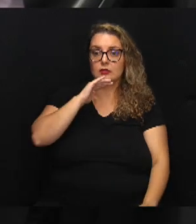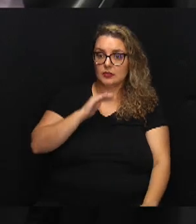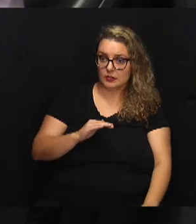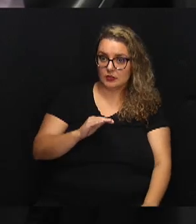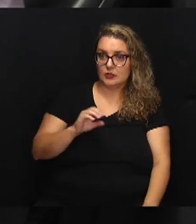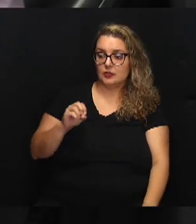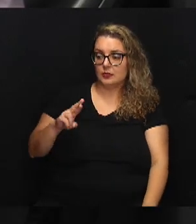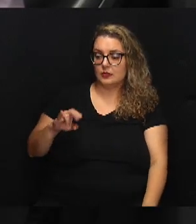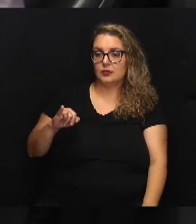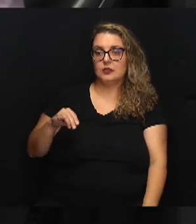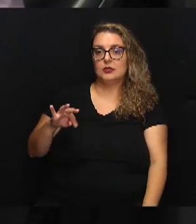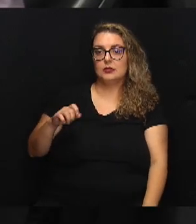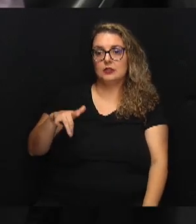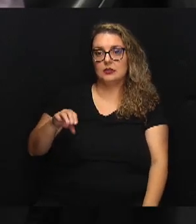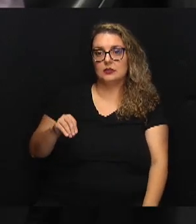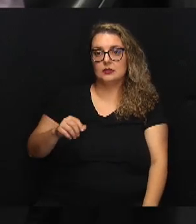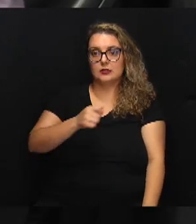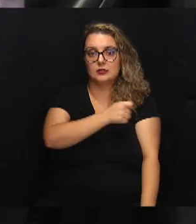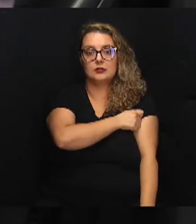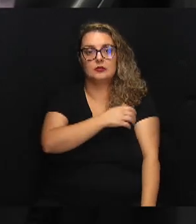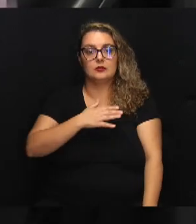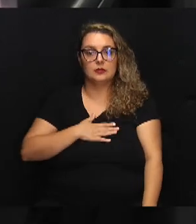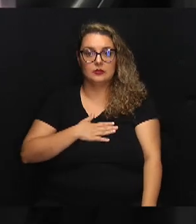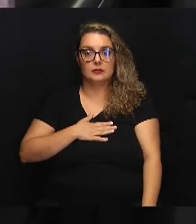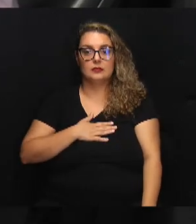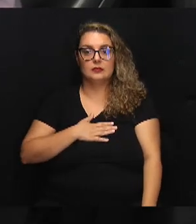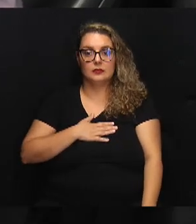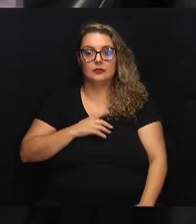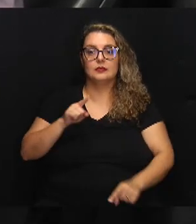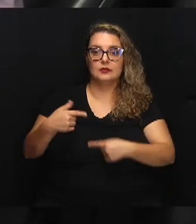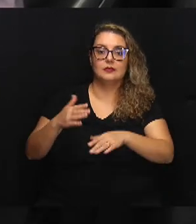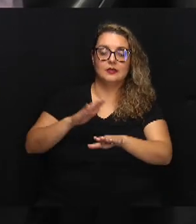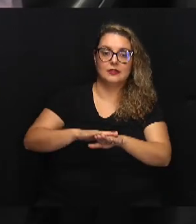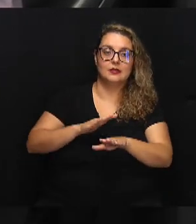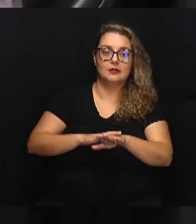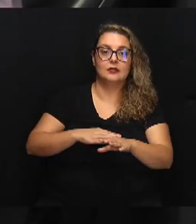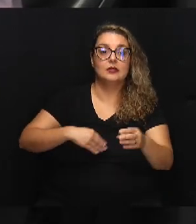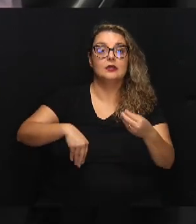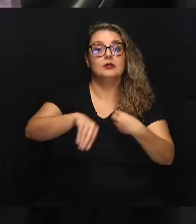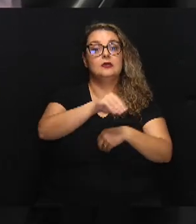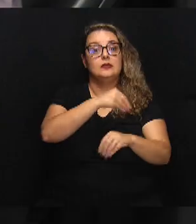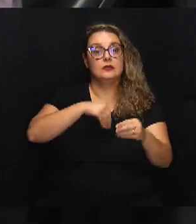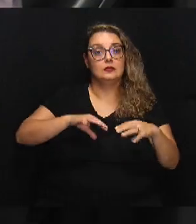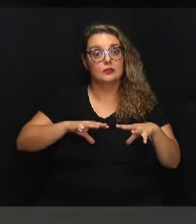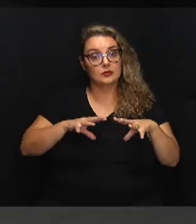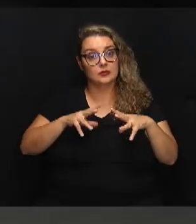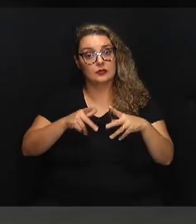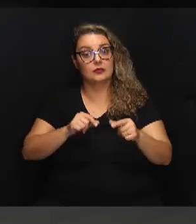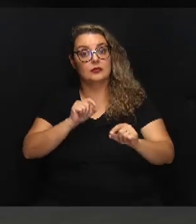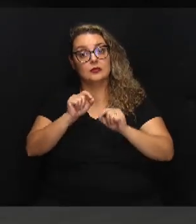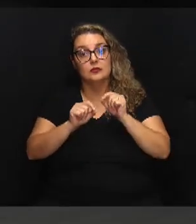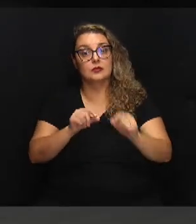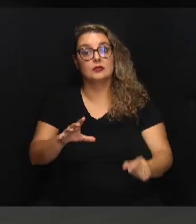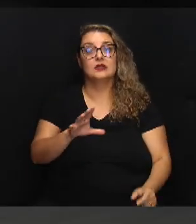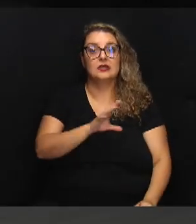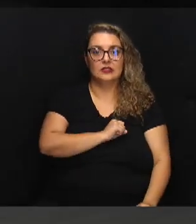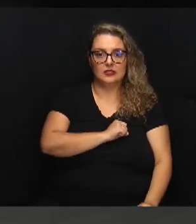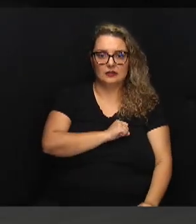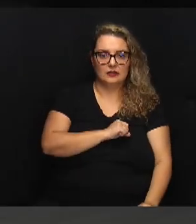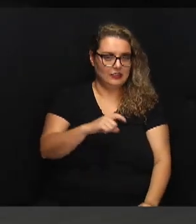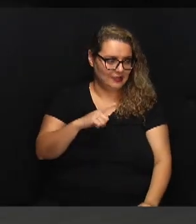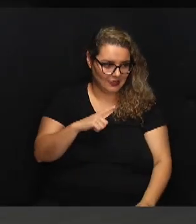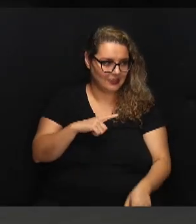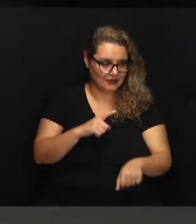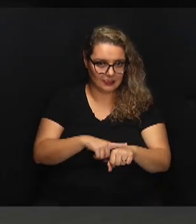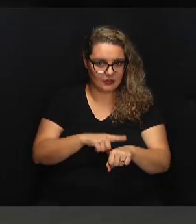as orientações dos meus alunos lá. Certo. E as outras atividades. E no meio de tudo isso, o que você gosta de fazer? Tem tempo?